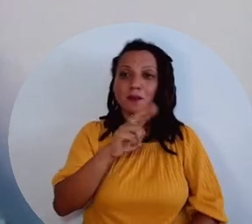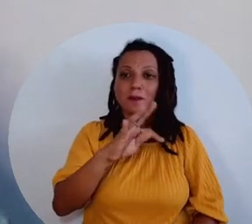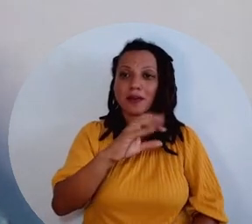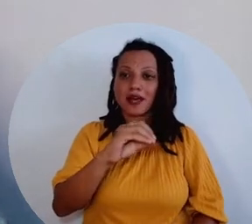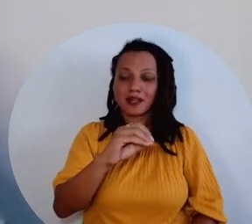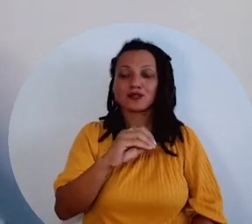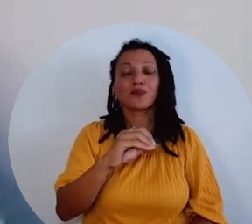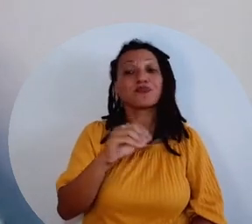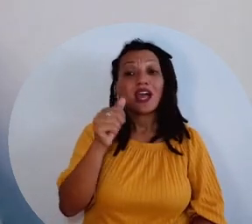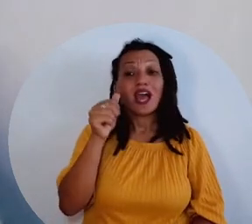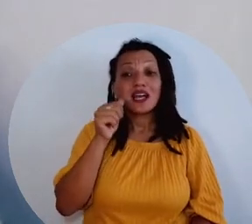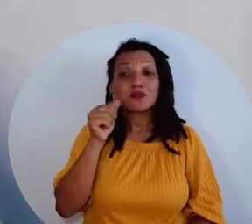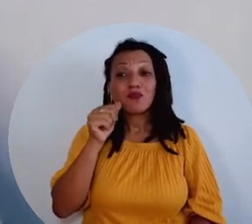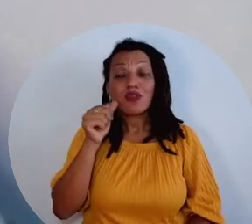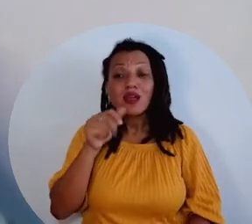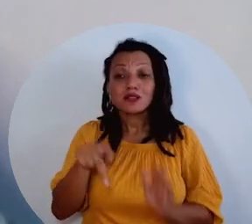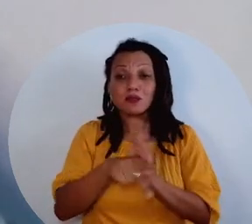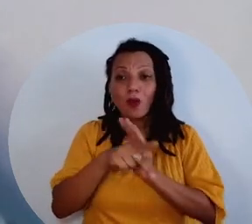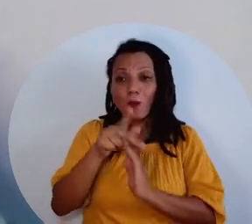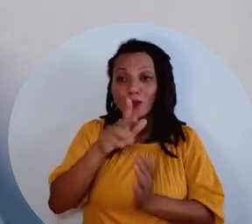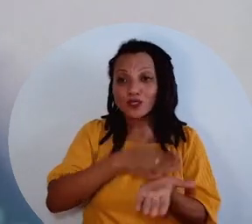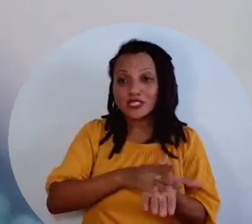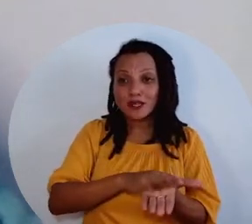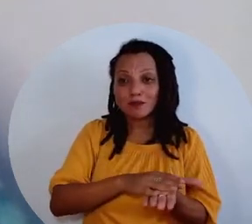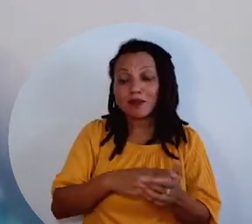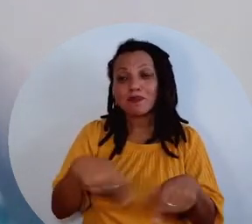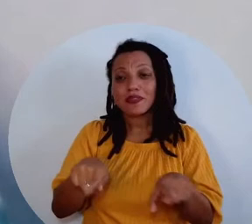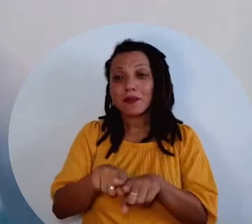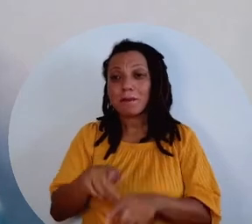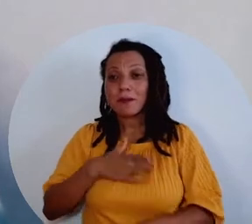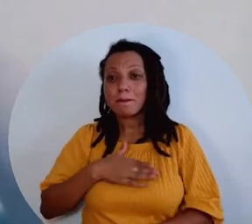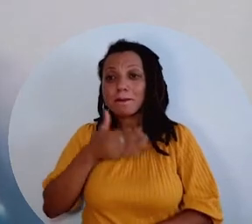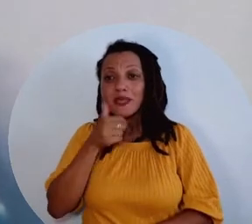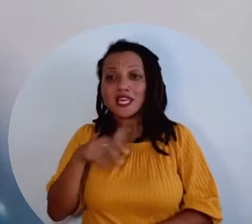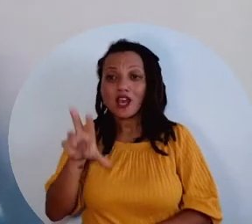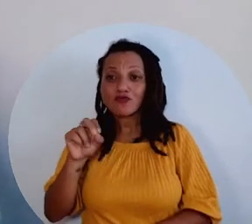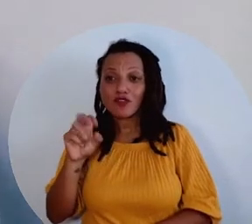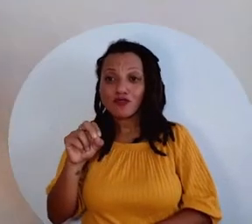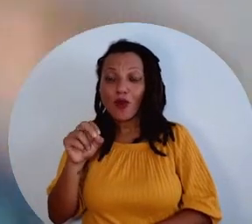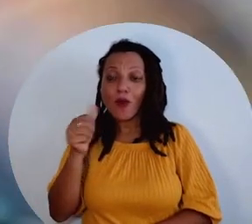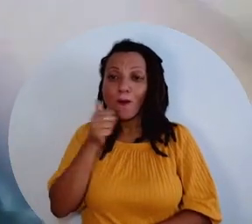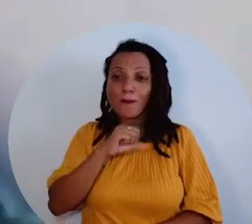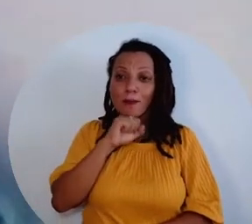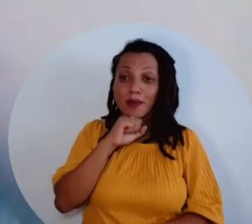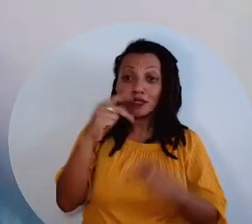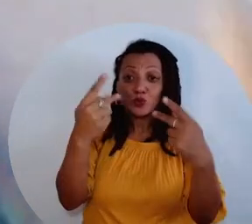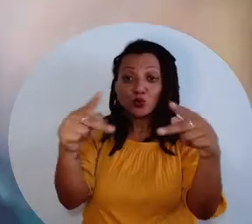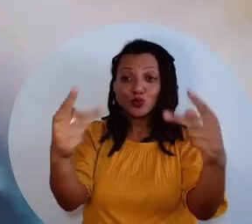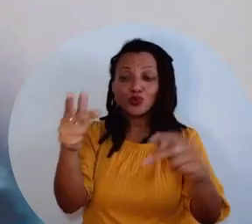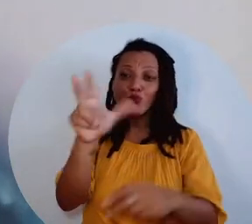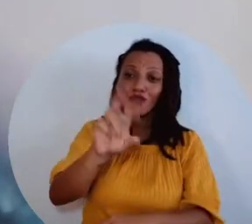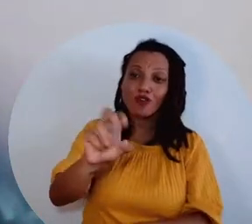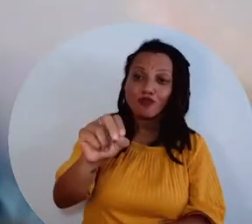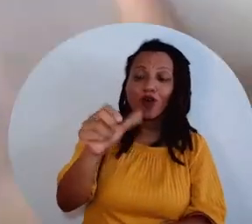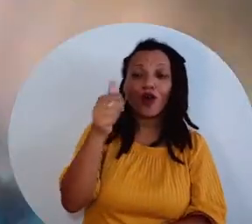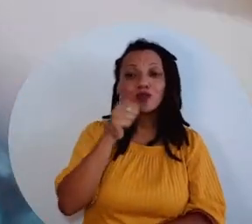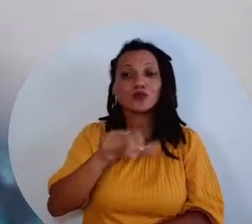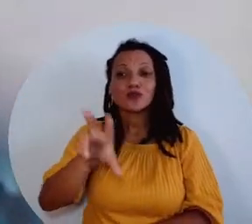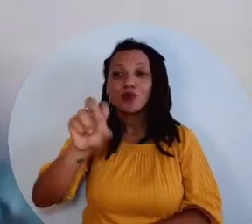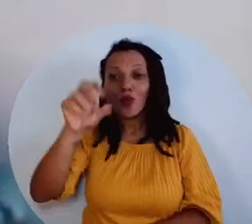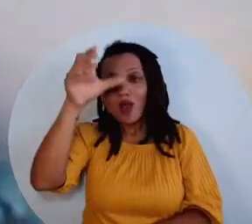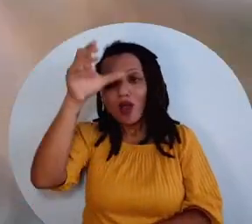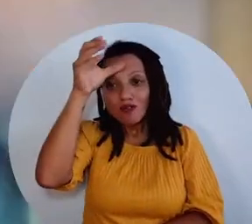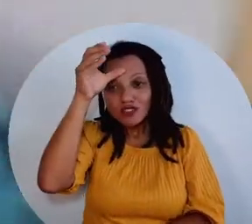matriarcais, as tias do samba, mas também a minha avó, a minha mãe, a sua avó, a sua mãe, a